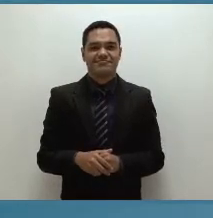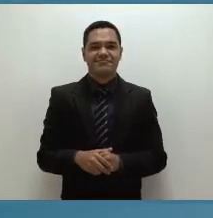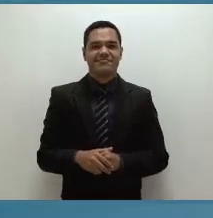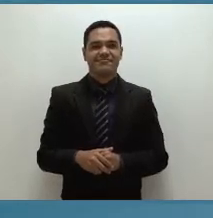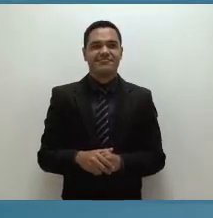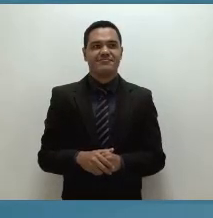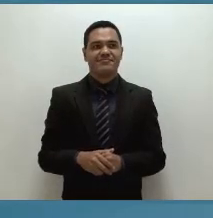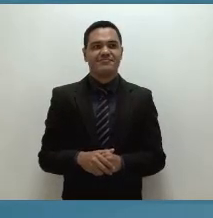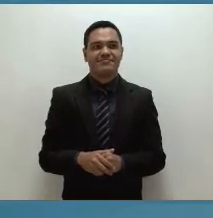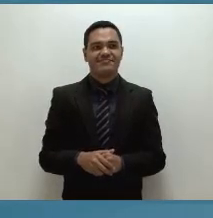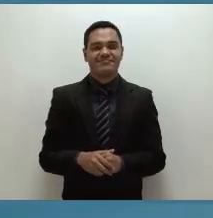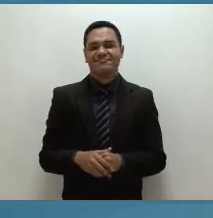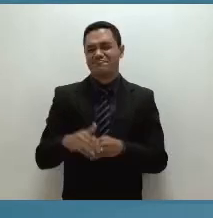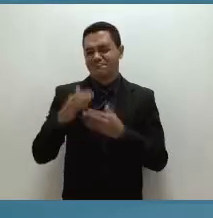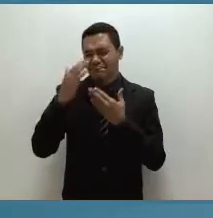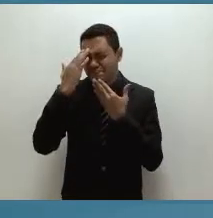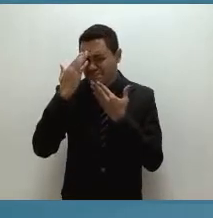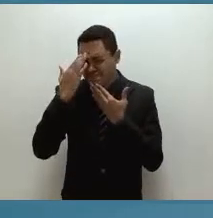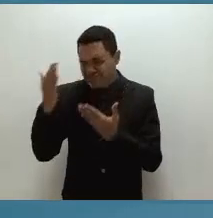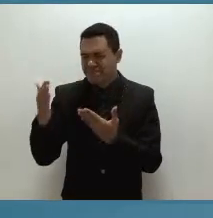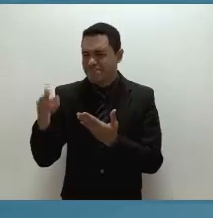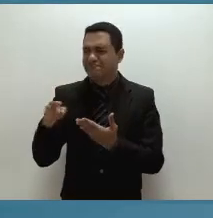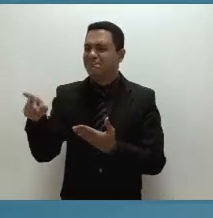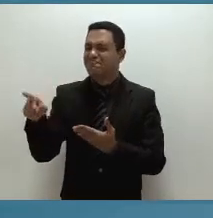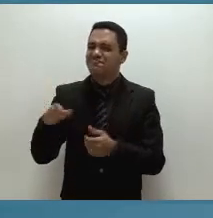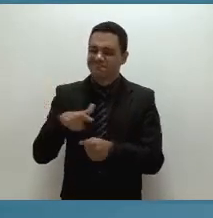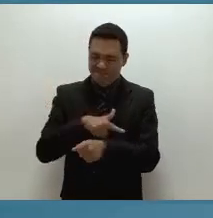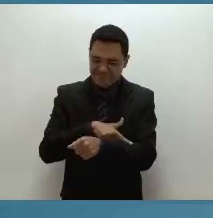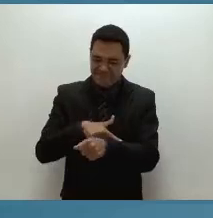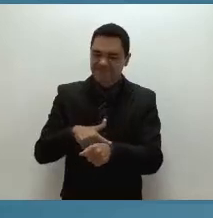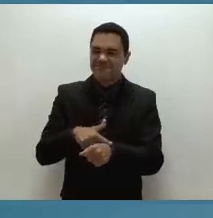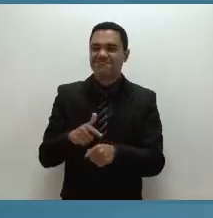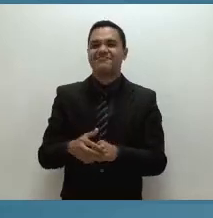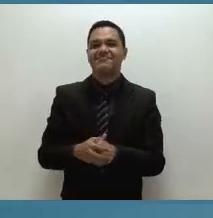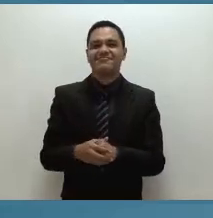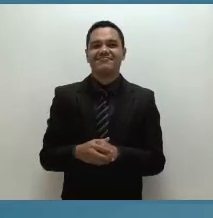Não pelo galão, mas pela gentileza.